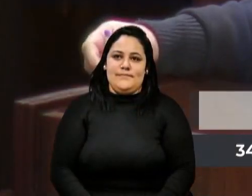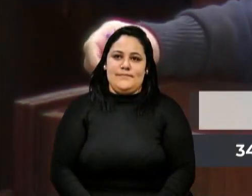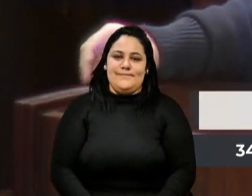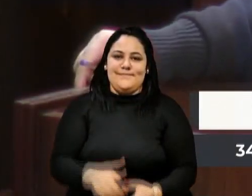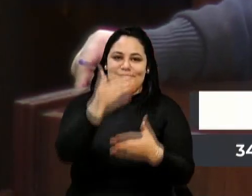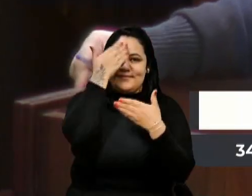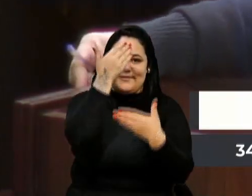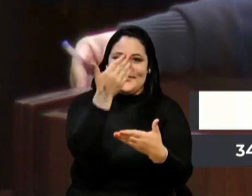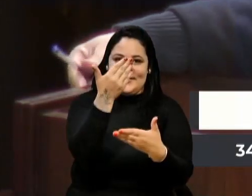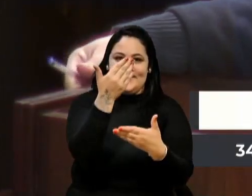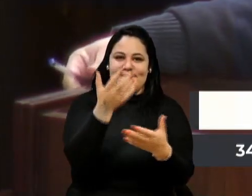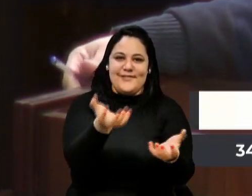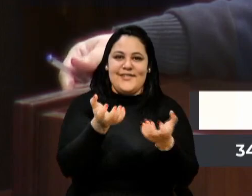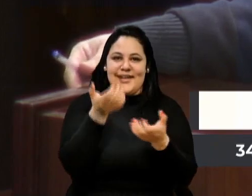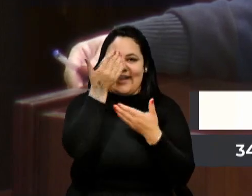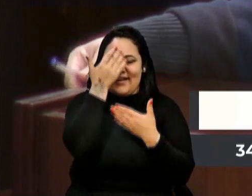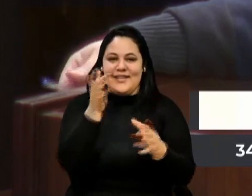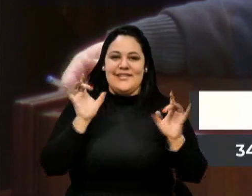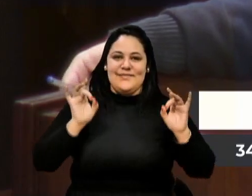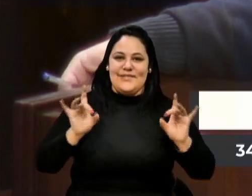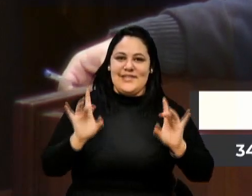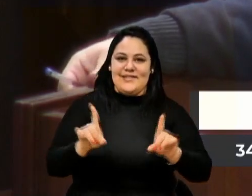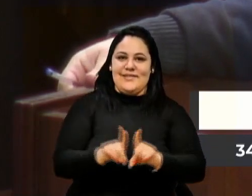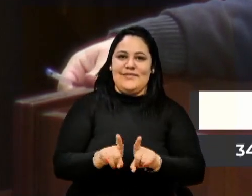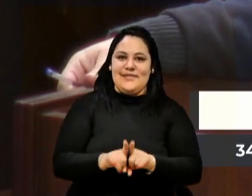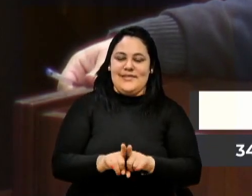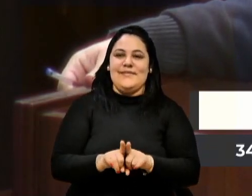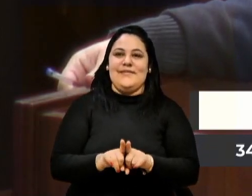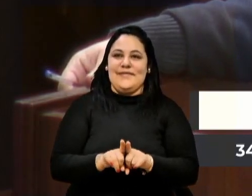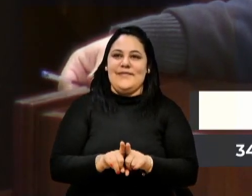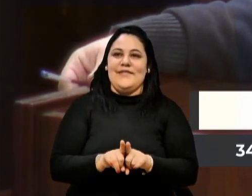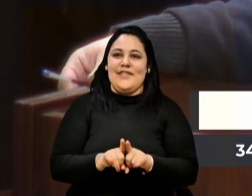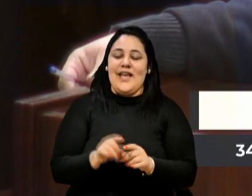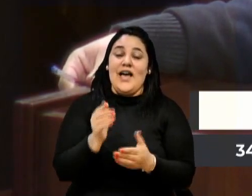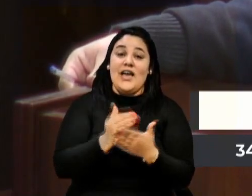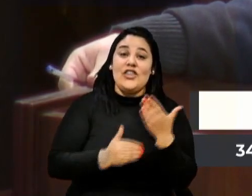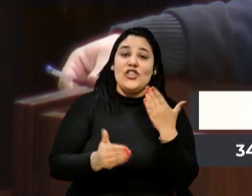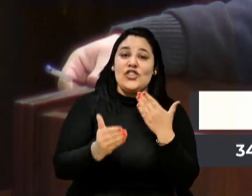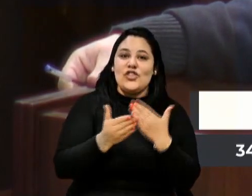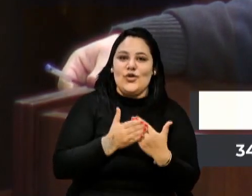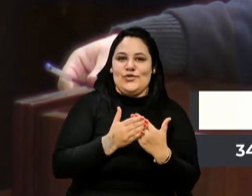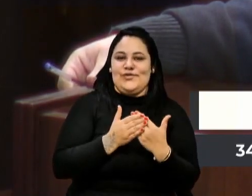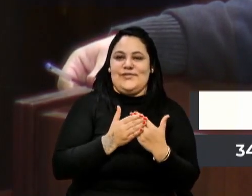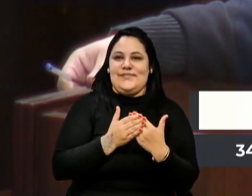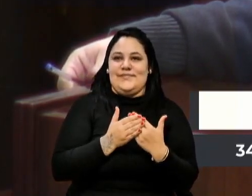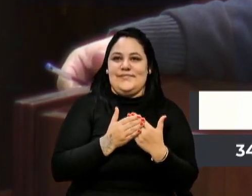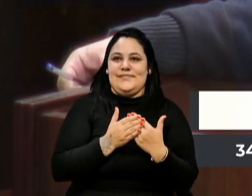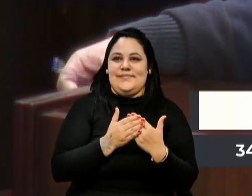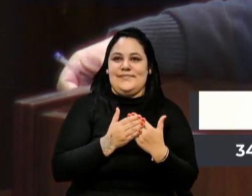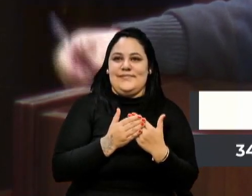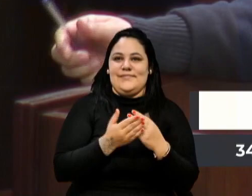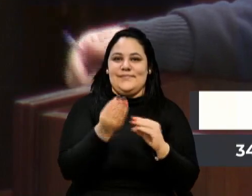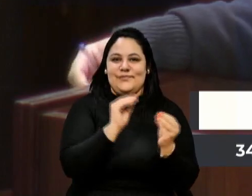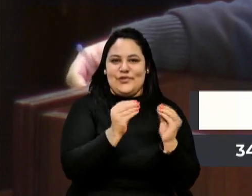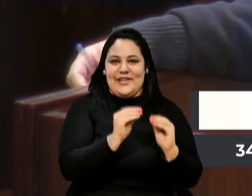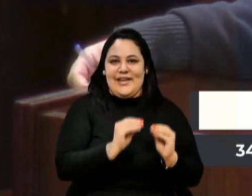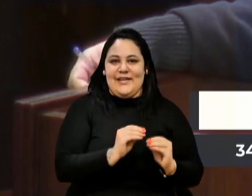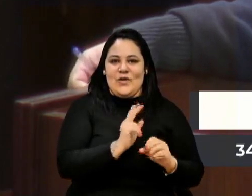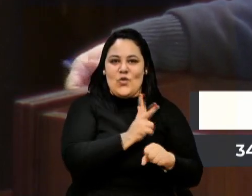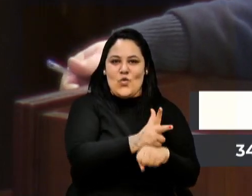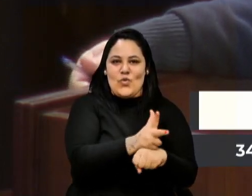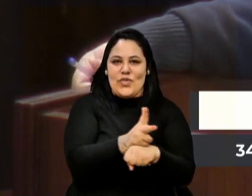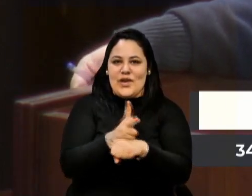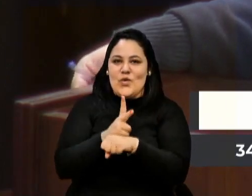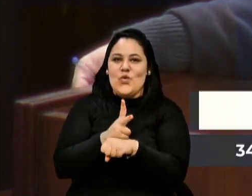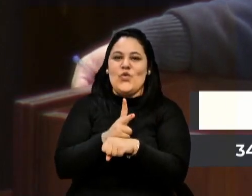Obrigado. Eu quero fazer um agradecimento especial a todos que elaboraram esse conteúdo, esse material,